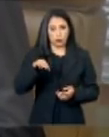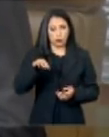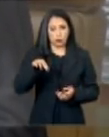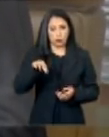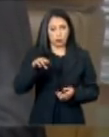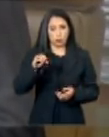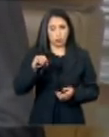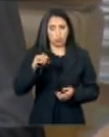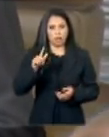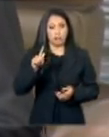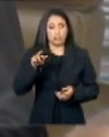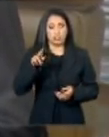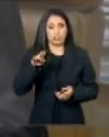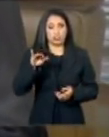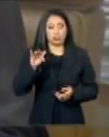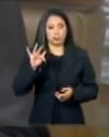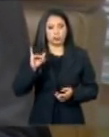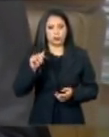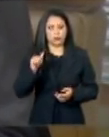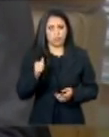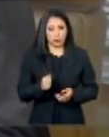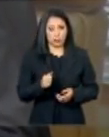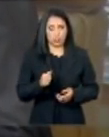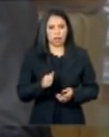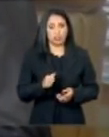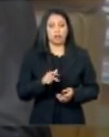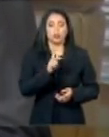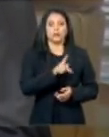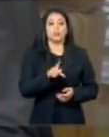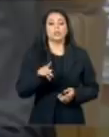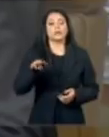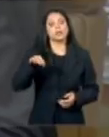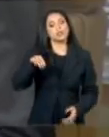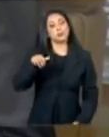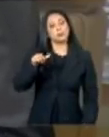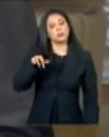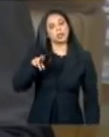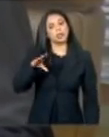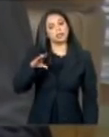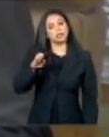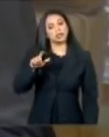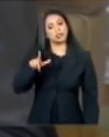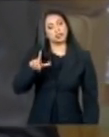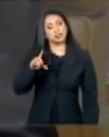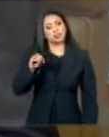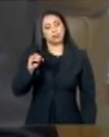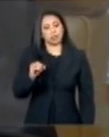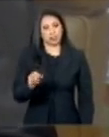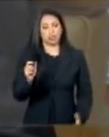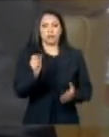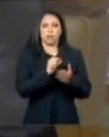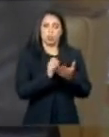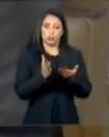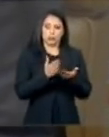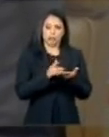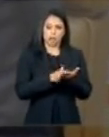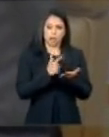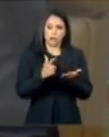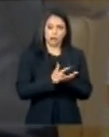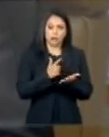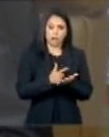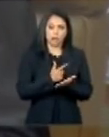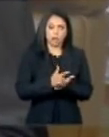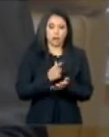é o professor marcelo rebelo de sousa é uma obra biográfica denominada o valor jurídico do ato